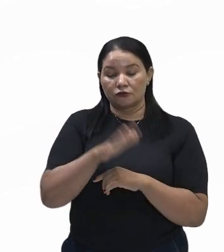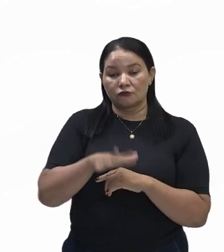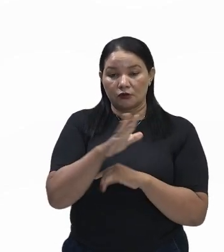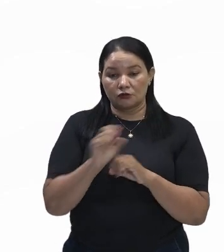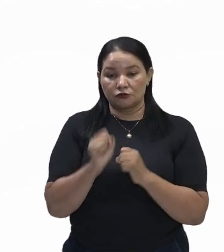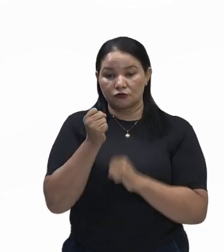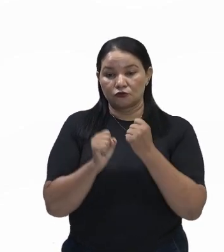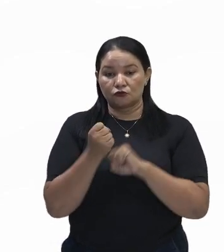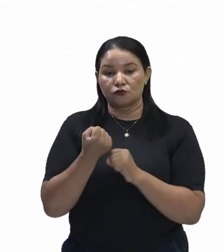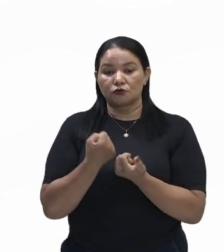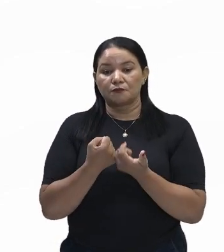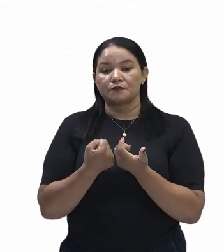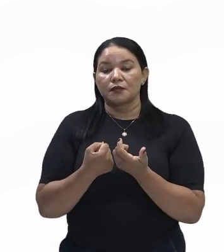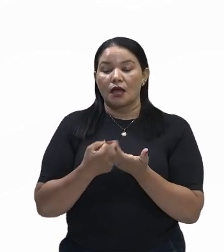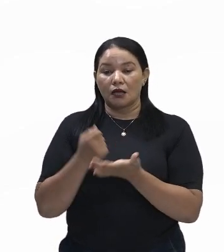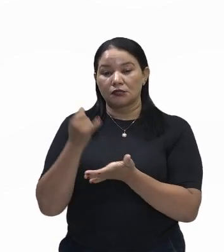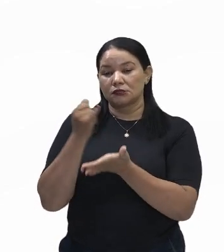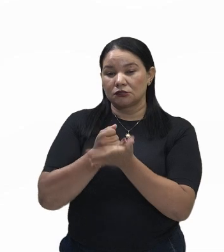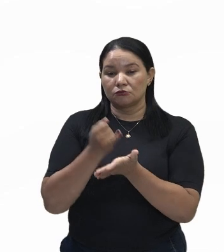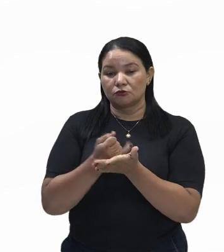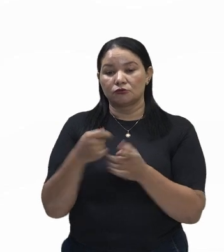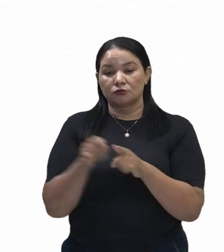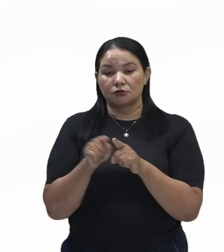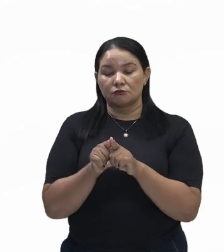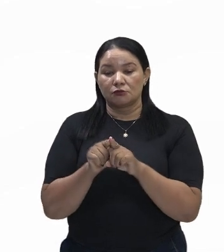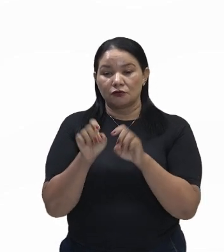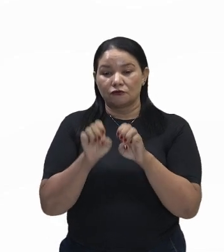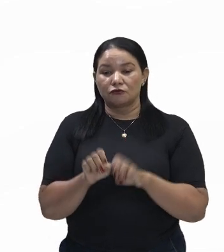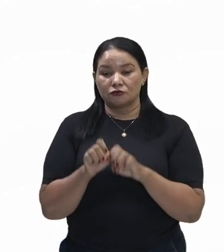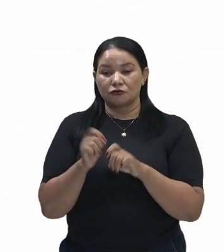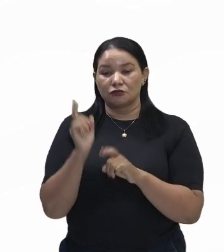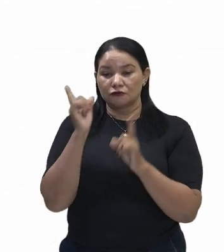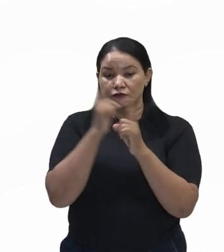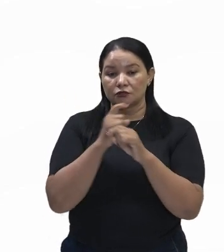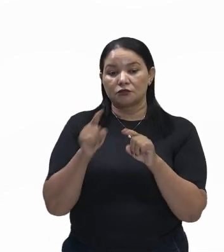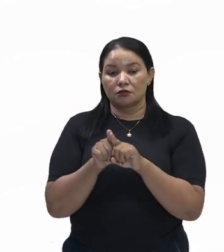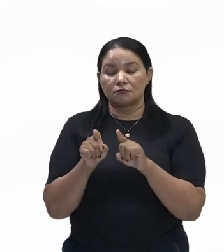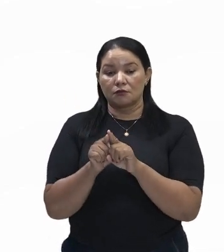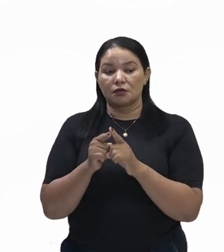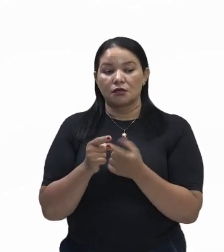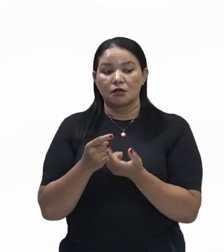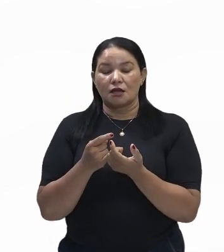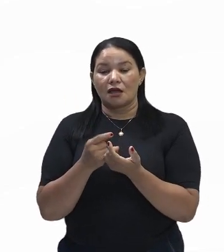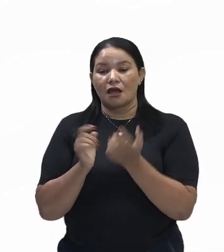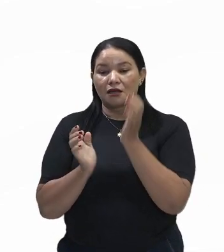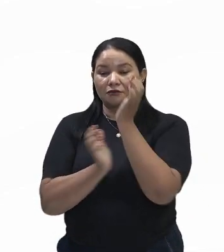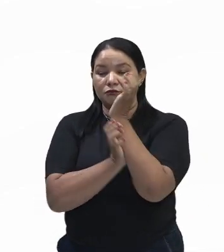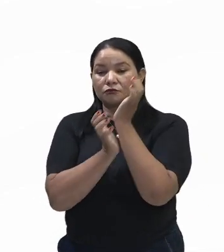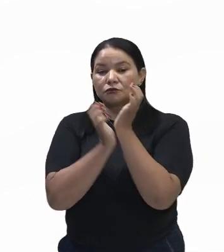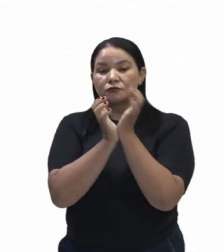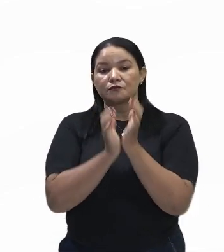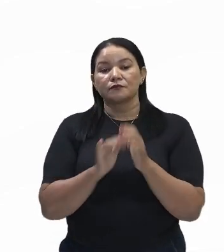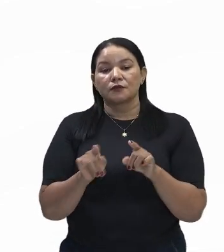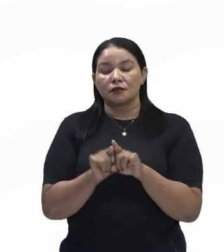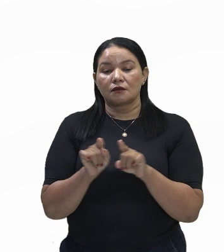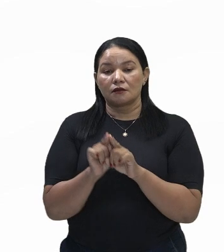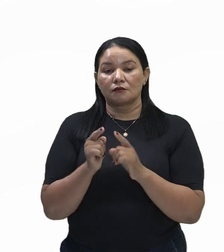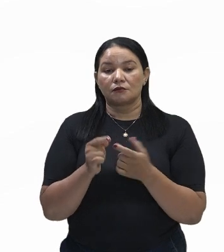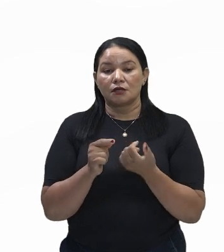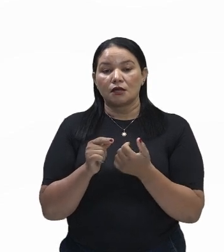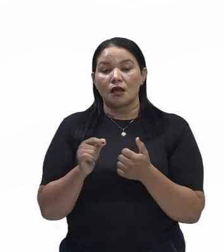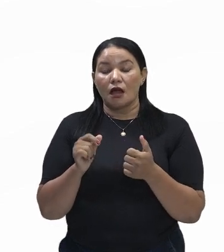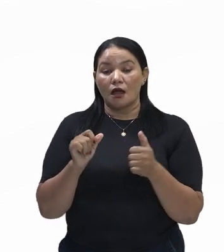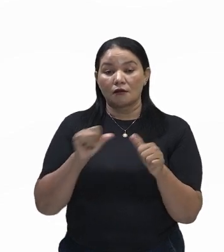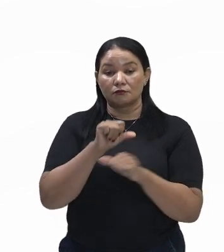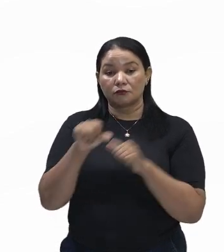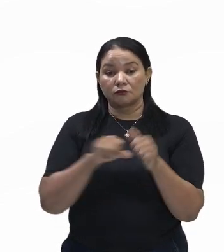tributária, infraestrutura deficiente e também a burocracia. Além disso, vamos observar a desindustrialização,